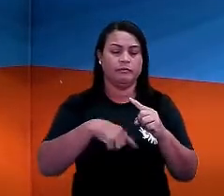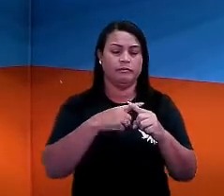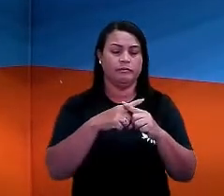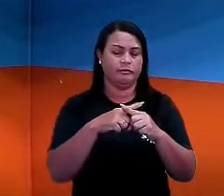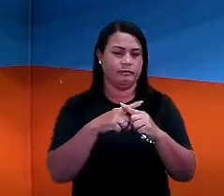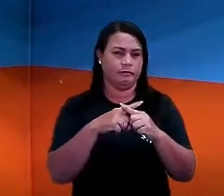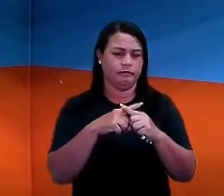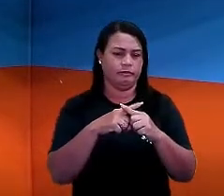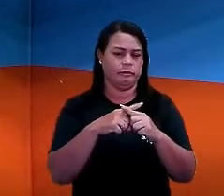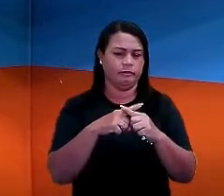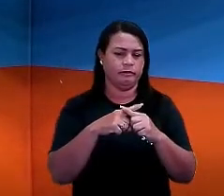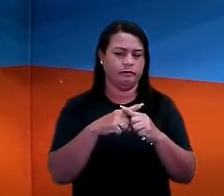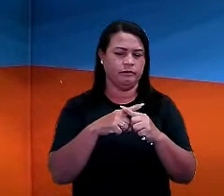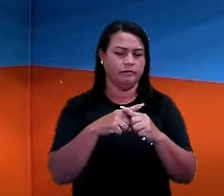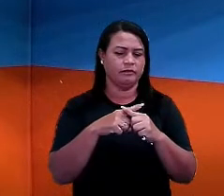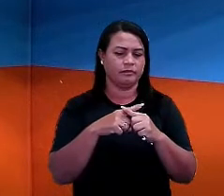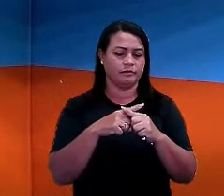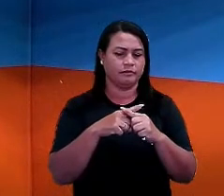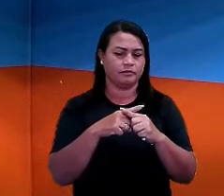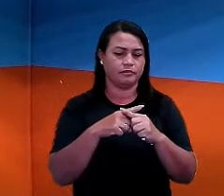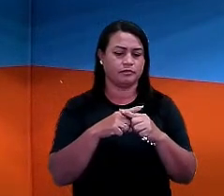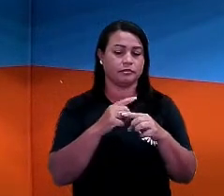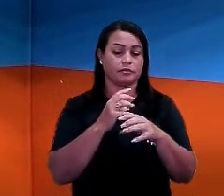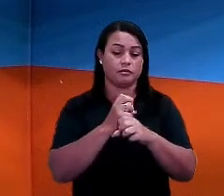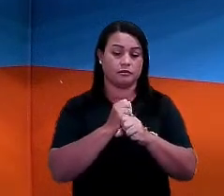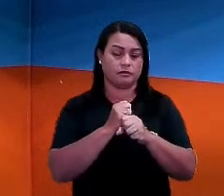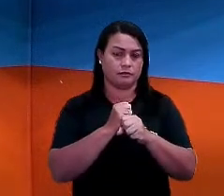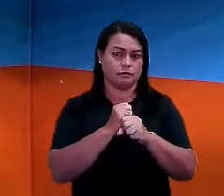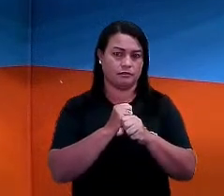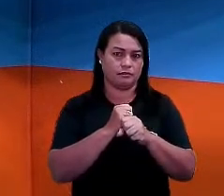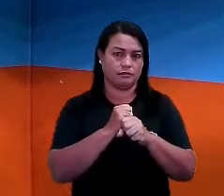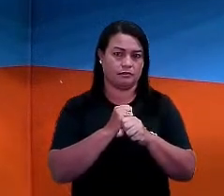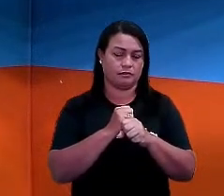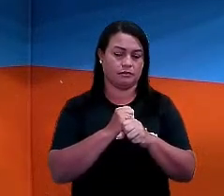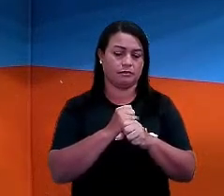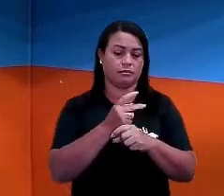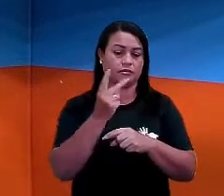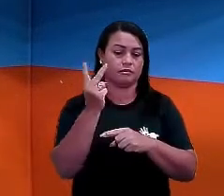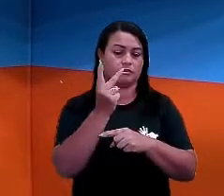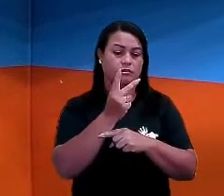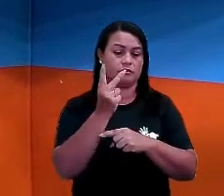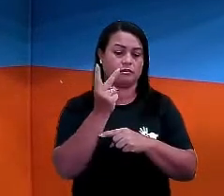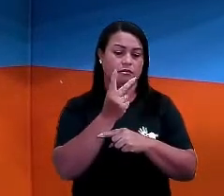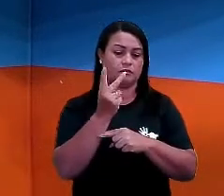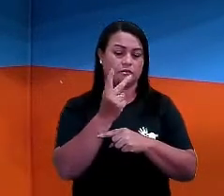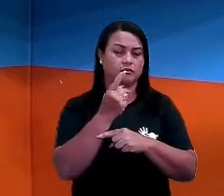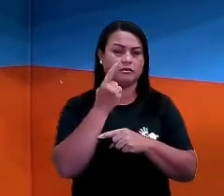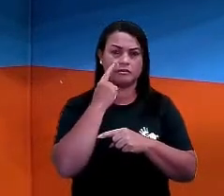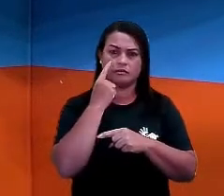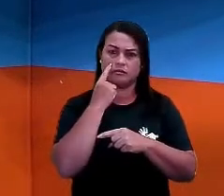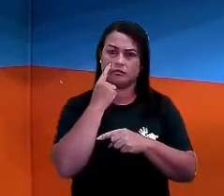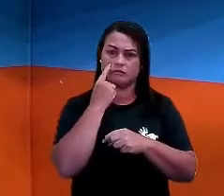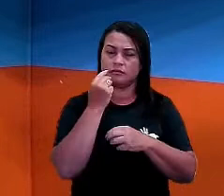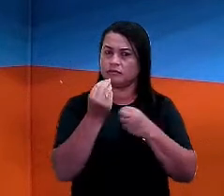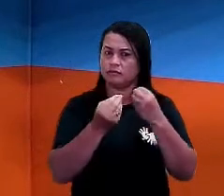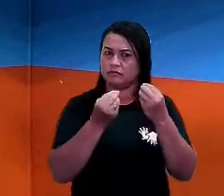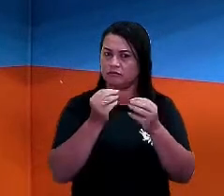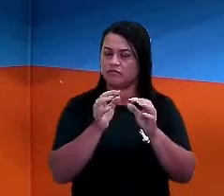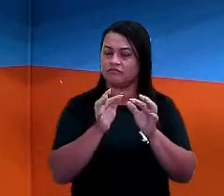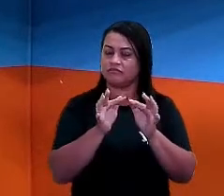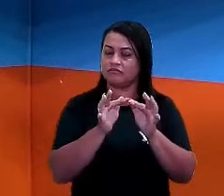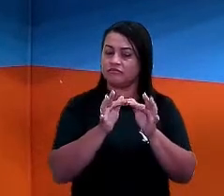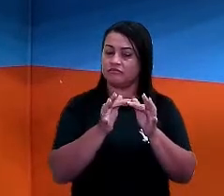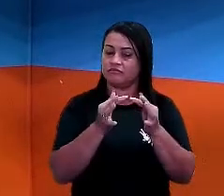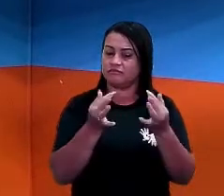multiplicar aqui, tá certo? E somar em cima. Essa é uma forma mais